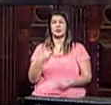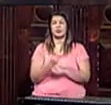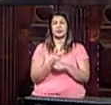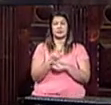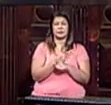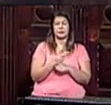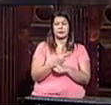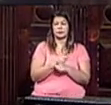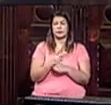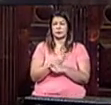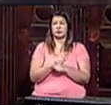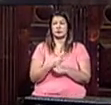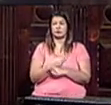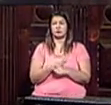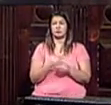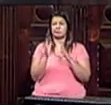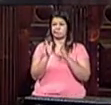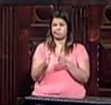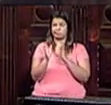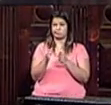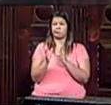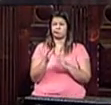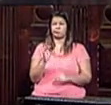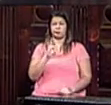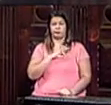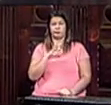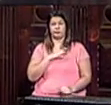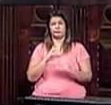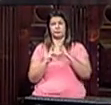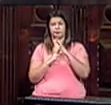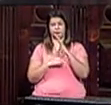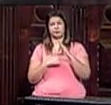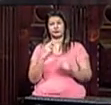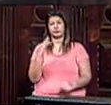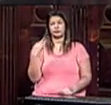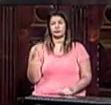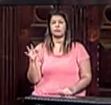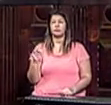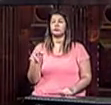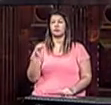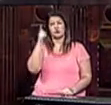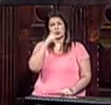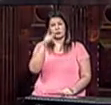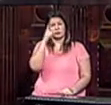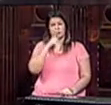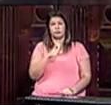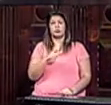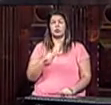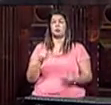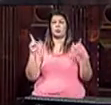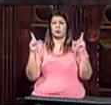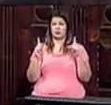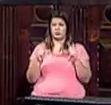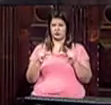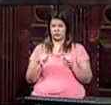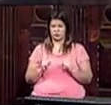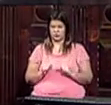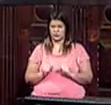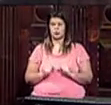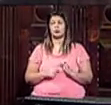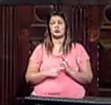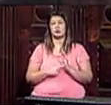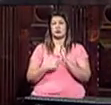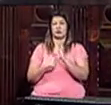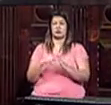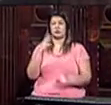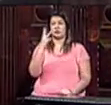Asfixia ou na Operação Rota Segura da Polícia Rodoviária Federal, que garantiu uma redução de um indicador que era